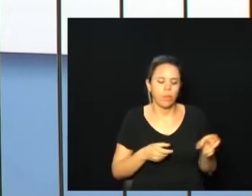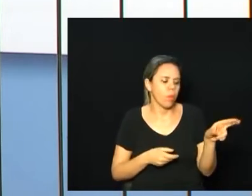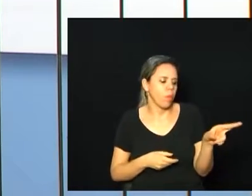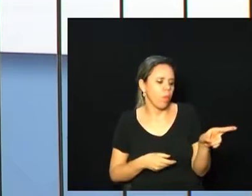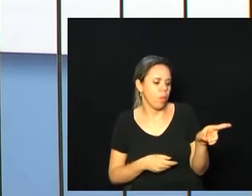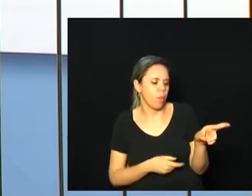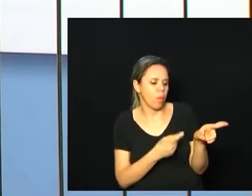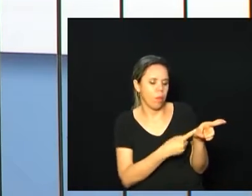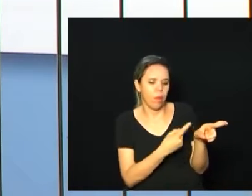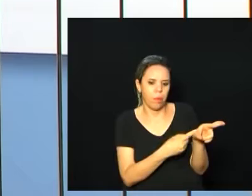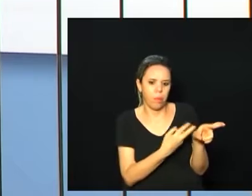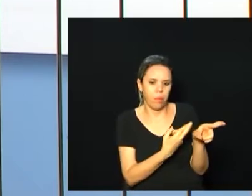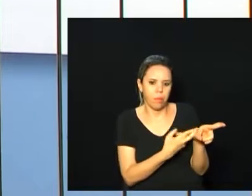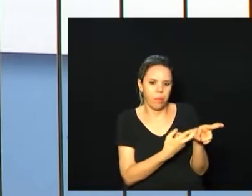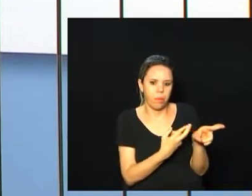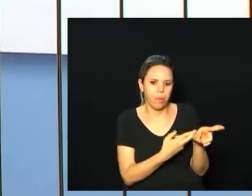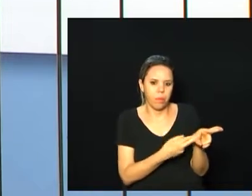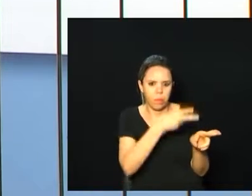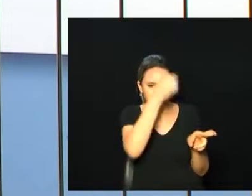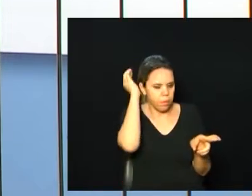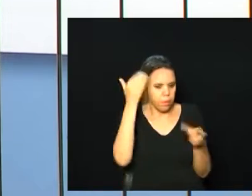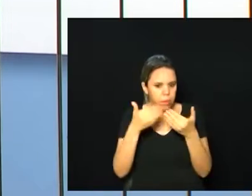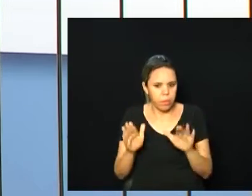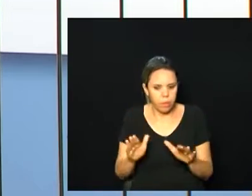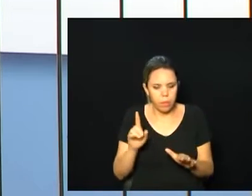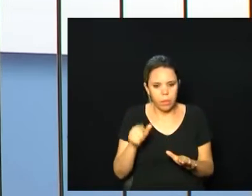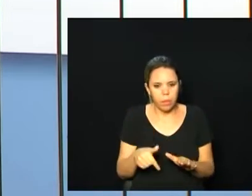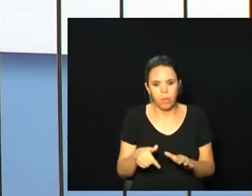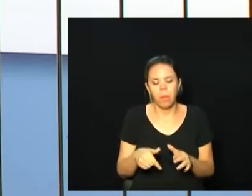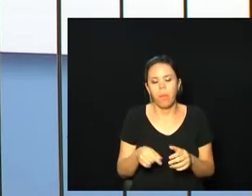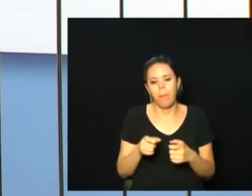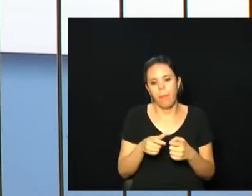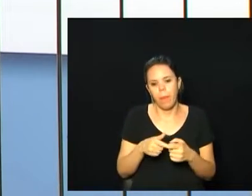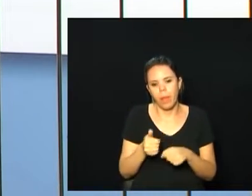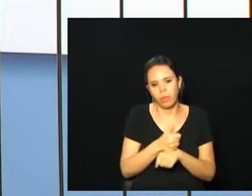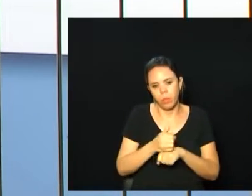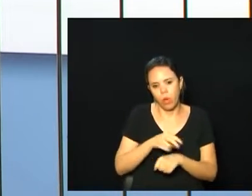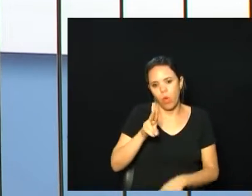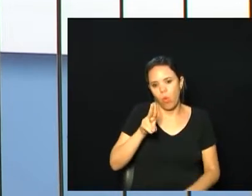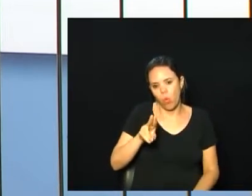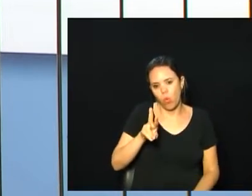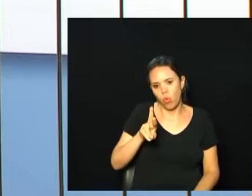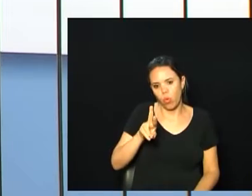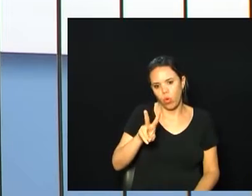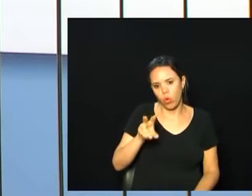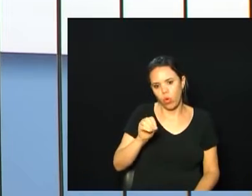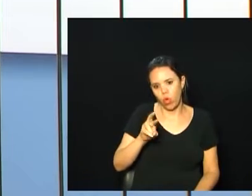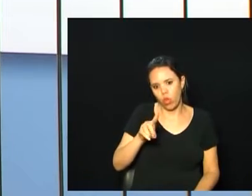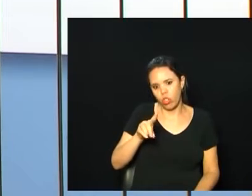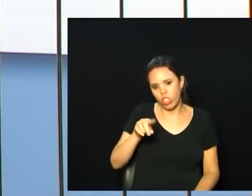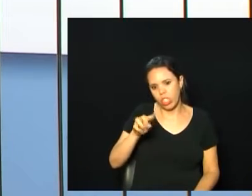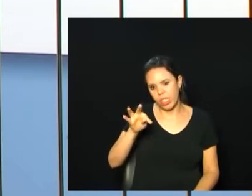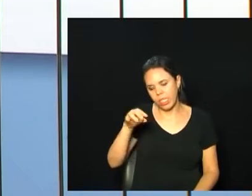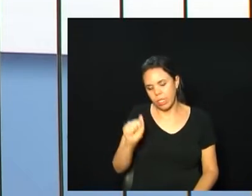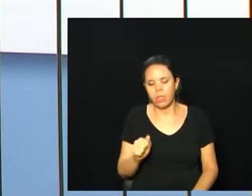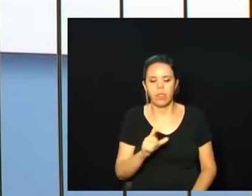próstata. O evento será aberto pelo prefeito Dário Saad, que é urologista. Na sequência, o médico André Sassi vai falar